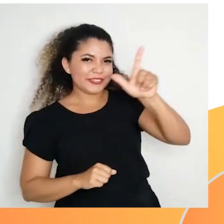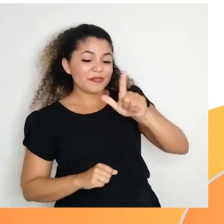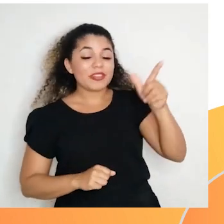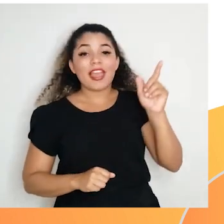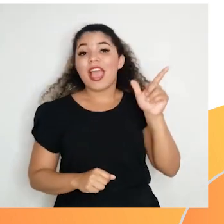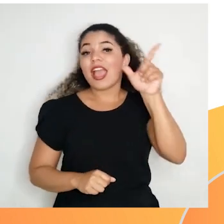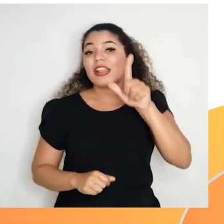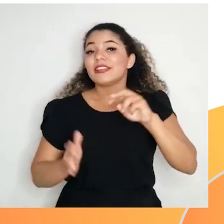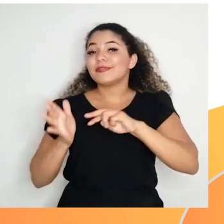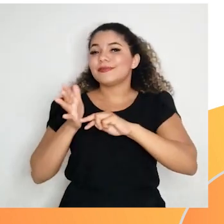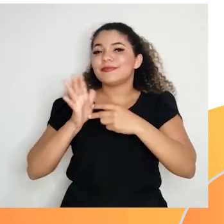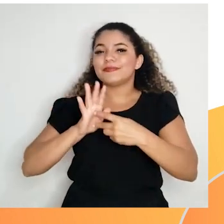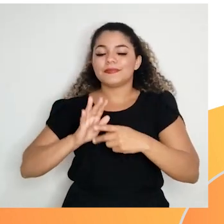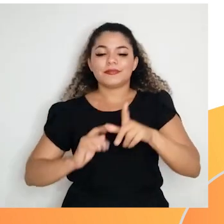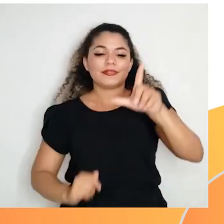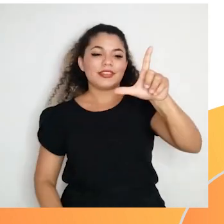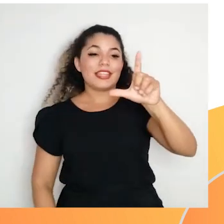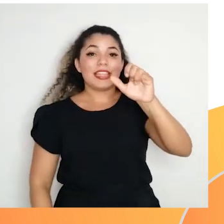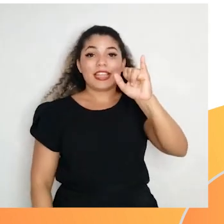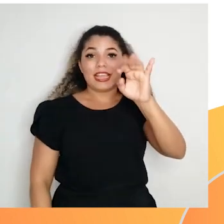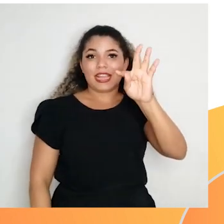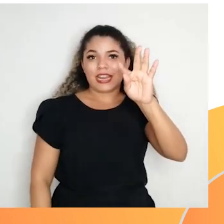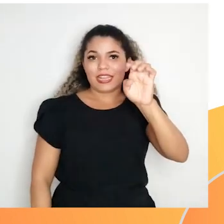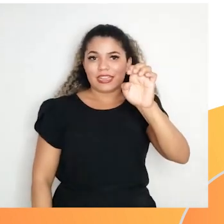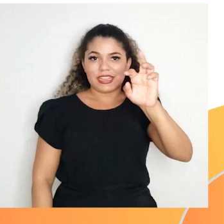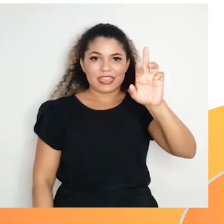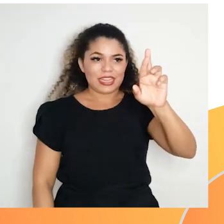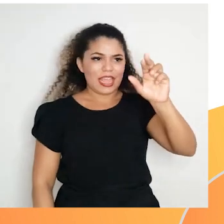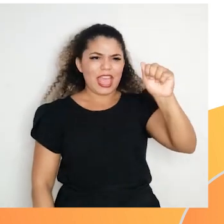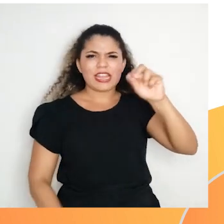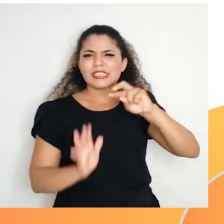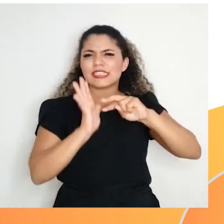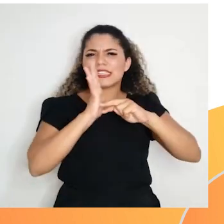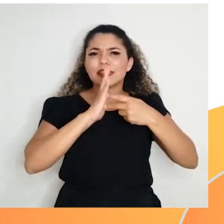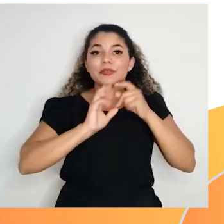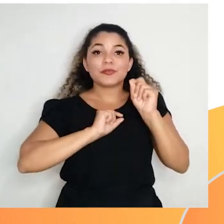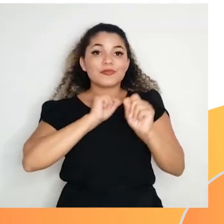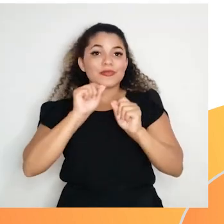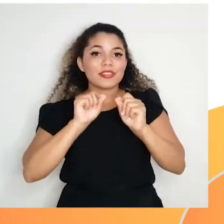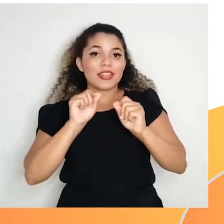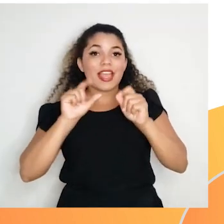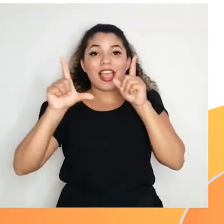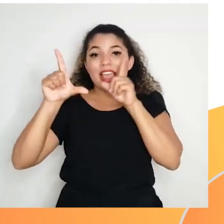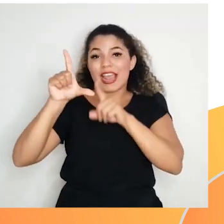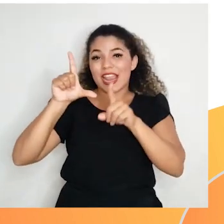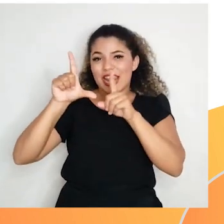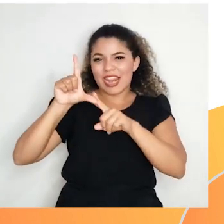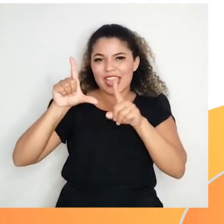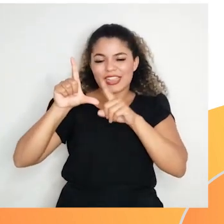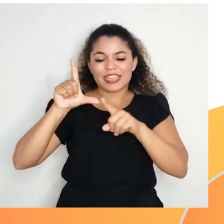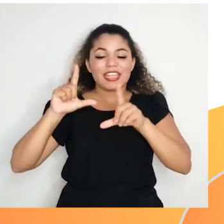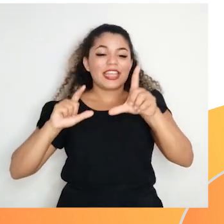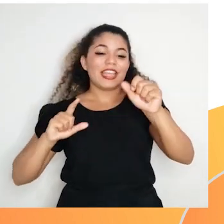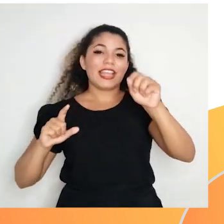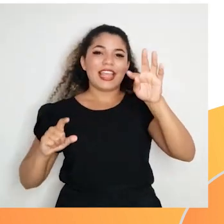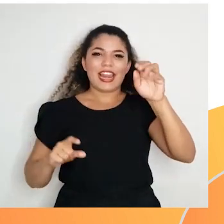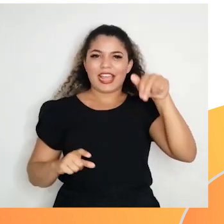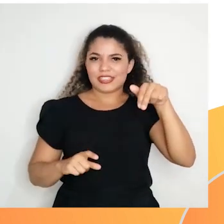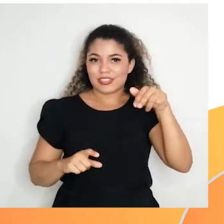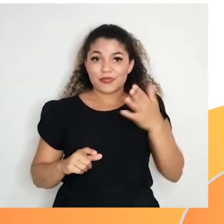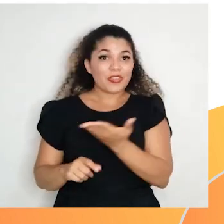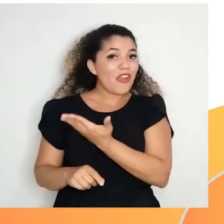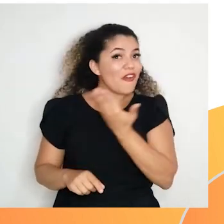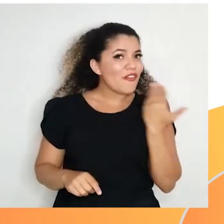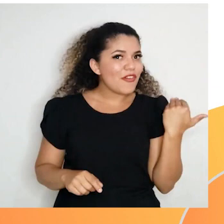E literatura vem de litera, que significa letra em latim.